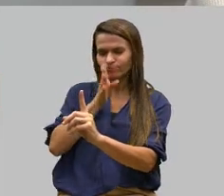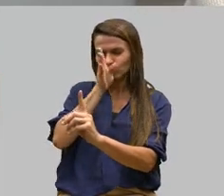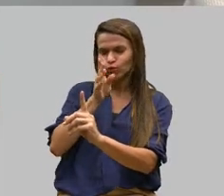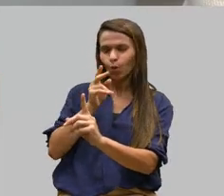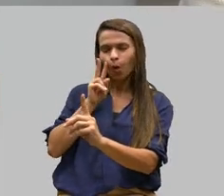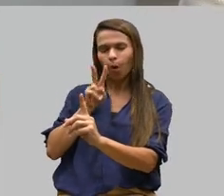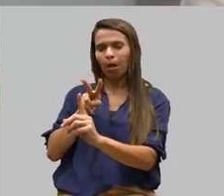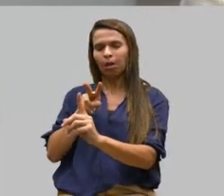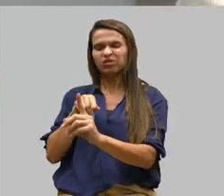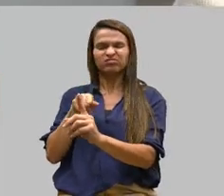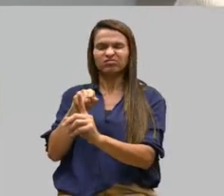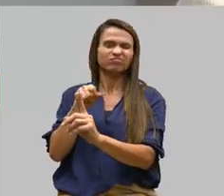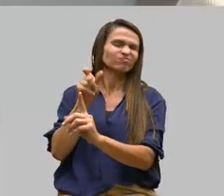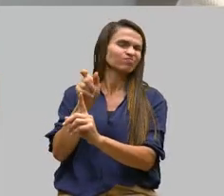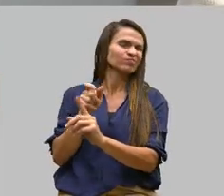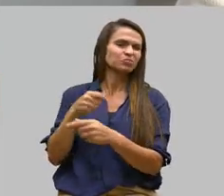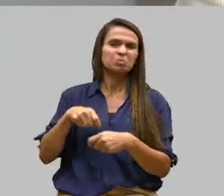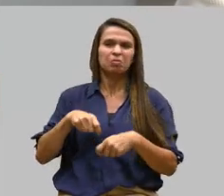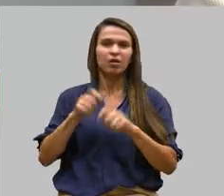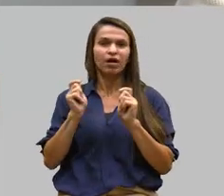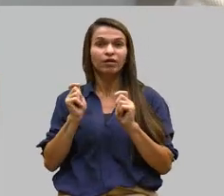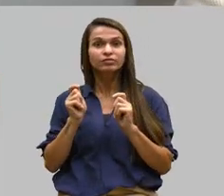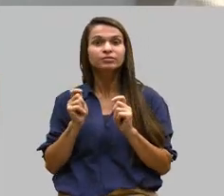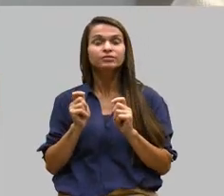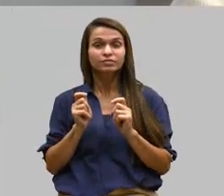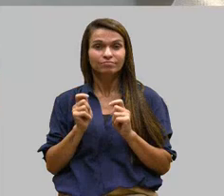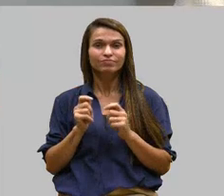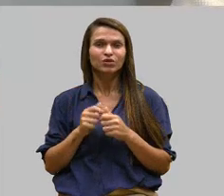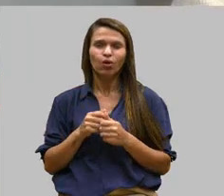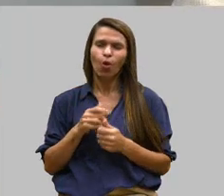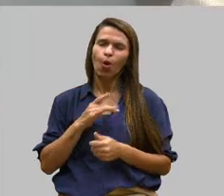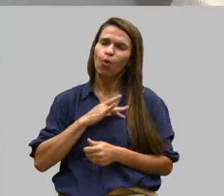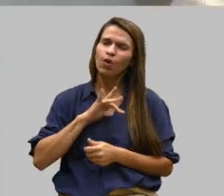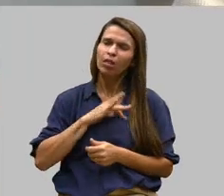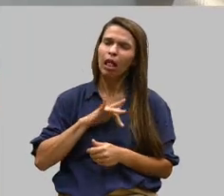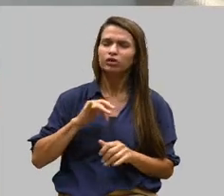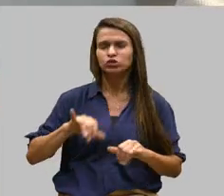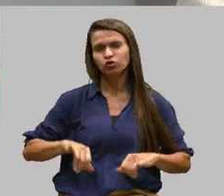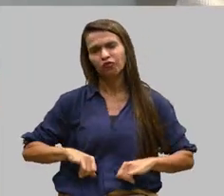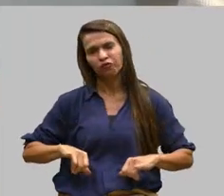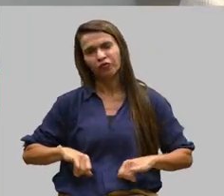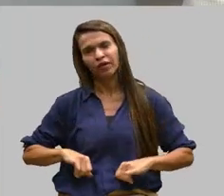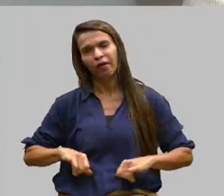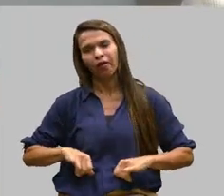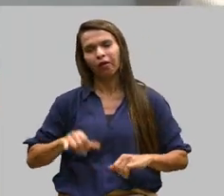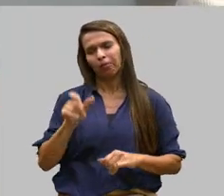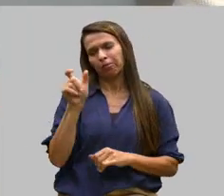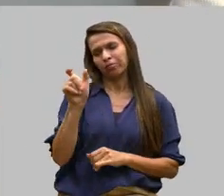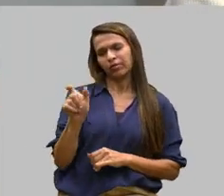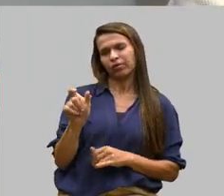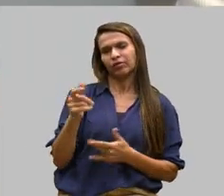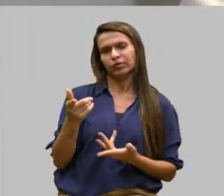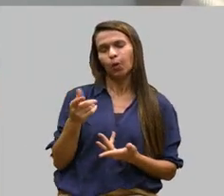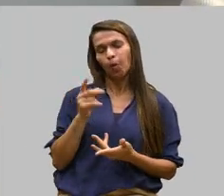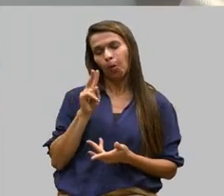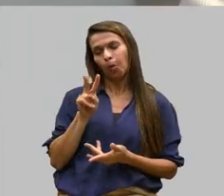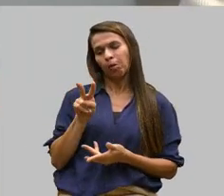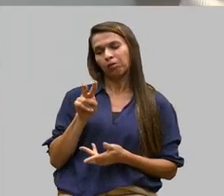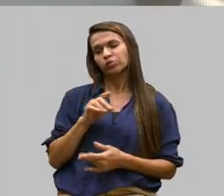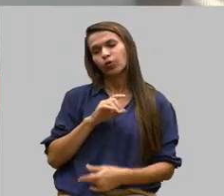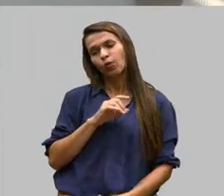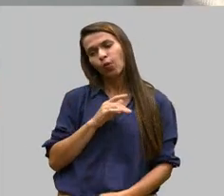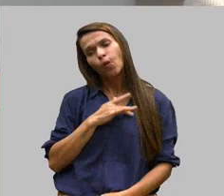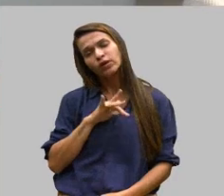incapacidade da incompetência de pessoas pobres coitadas sofredoras olhamos com o olhar da caridade da Piedade